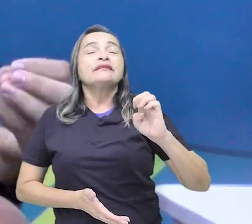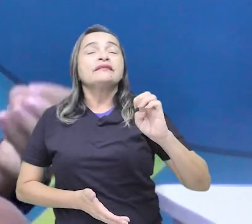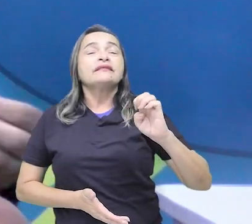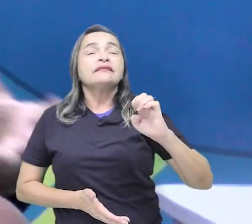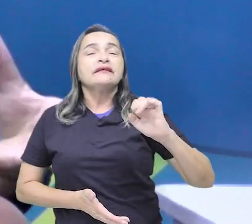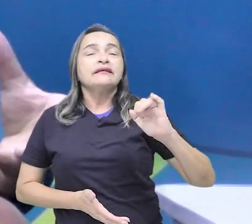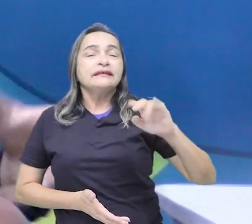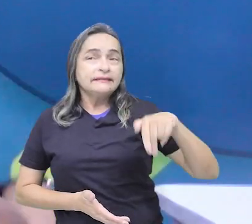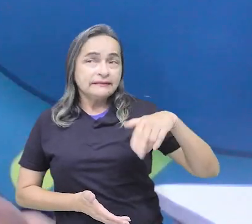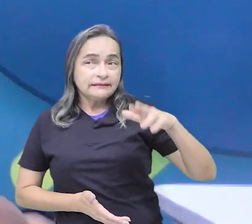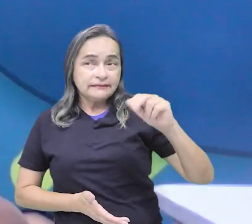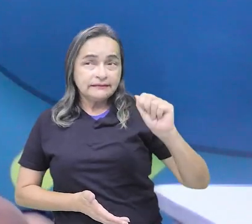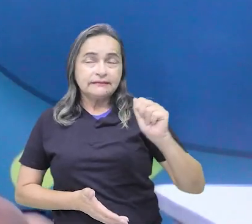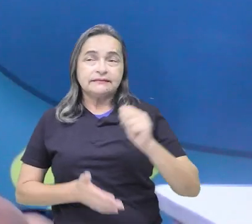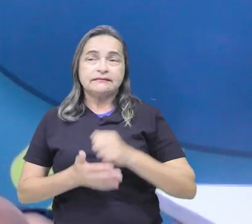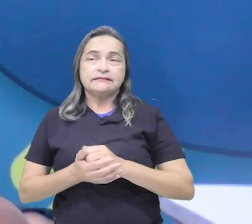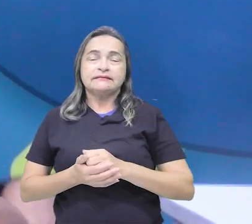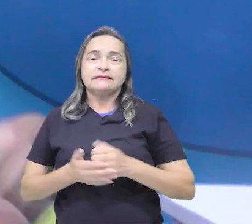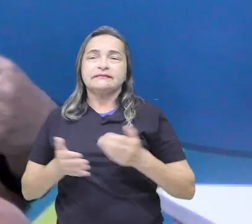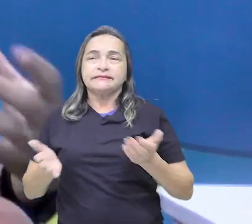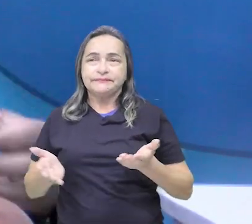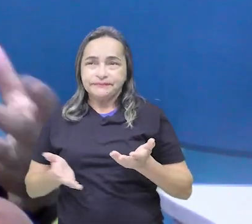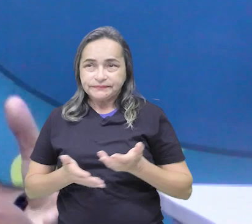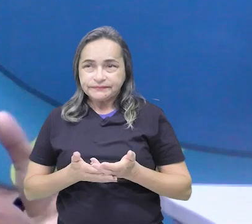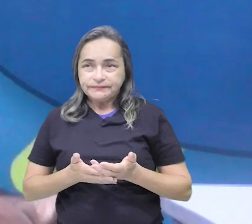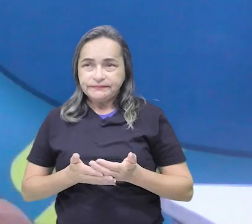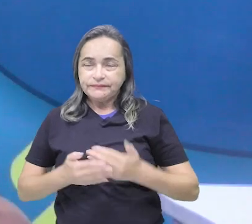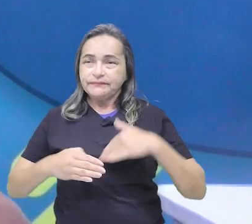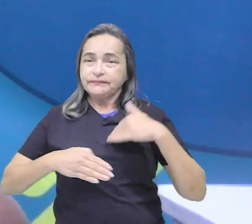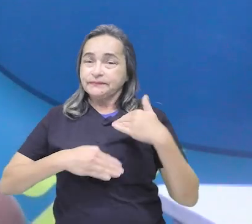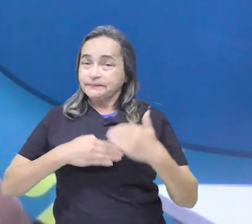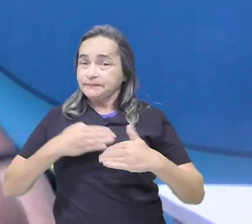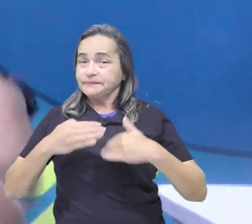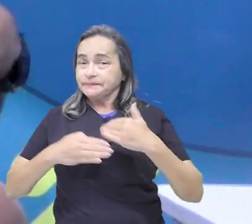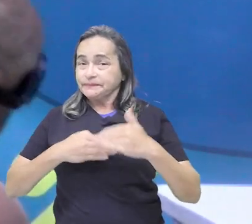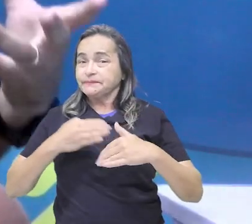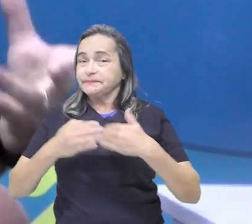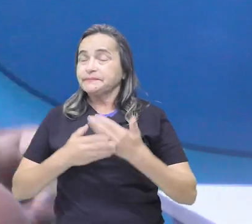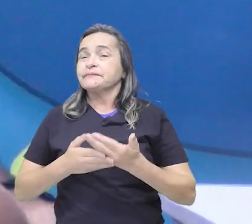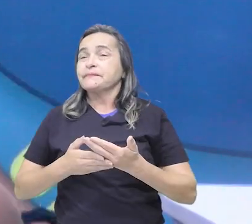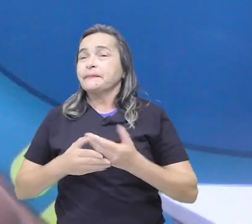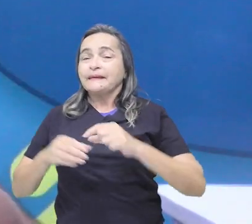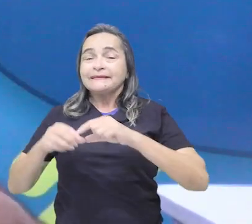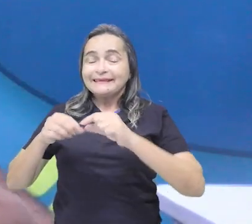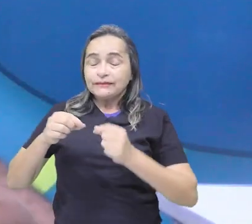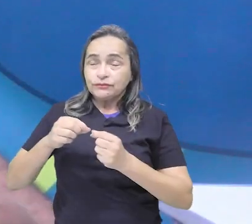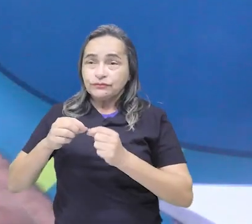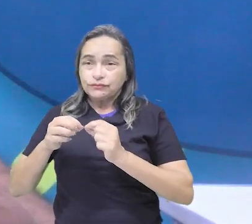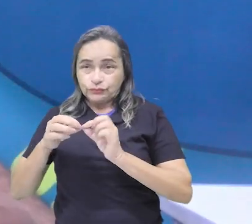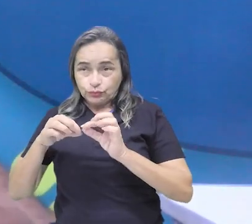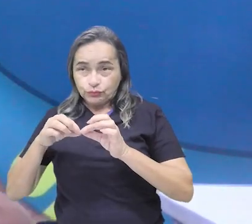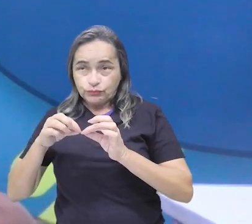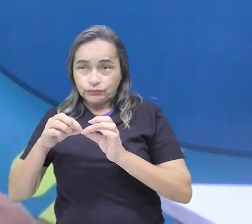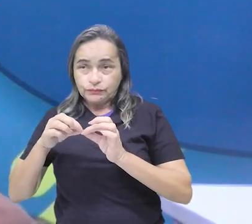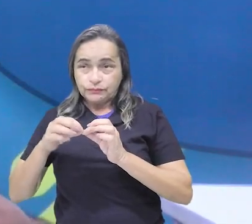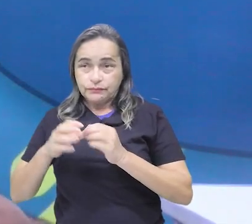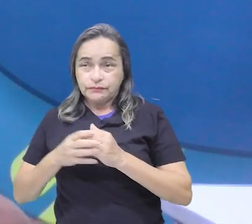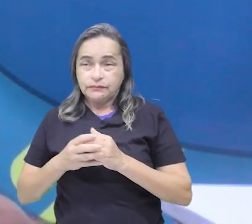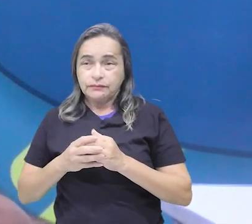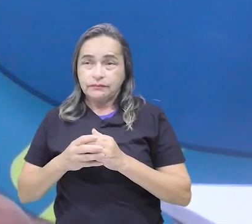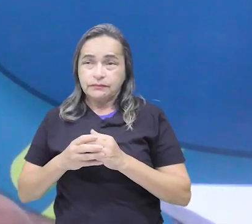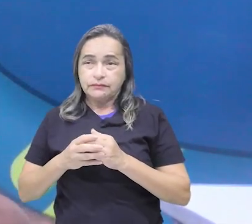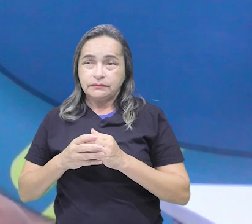que ela é muito presente no conteúdo seminal, mas ela também está presente no soro. E ela serve de monitoramento, quando nós fazemos uma coleta